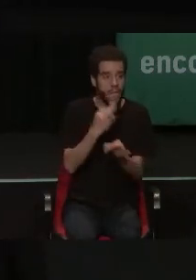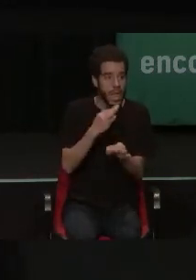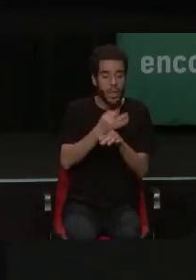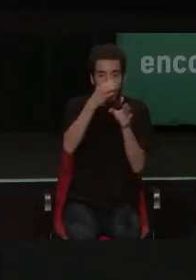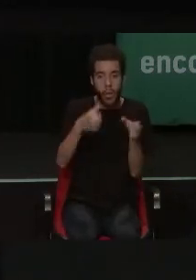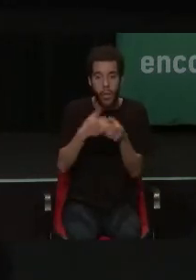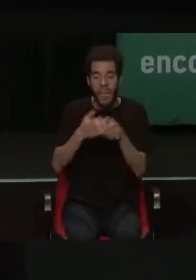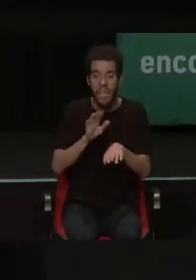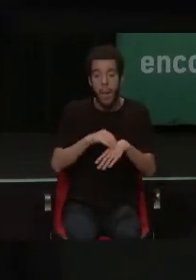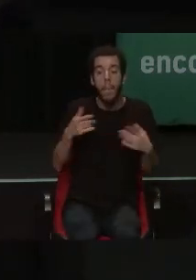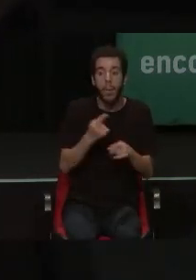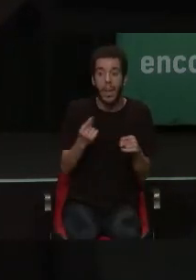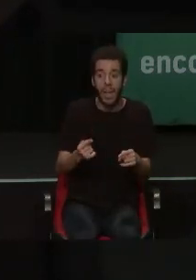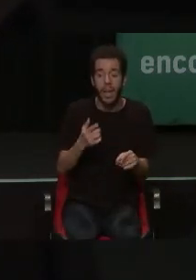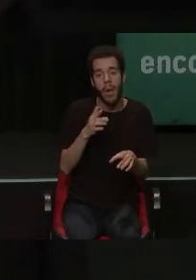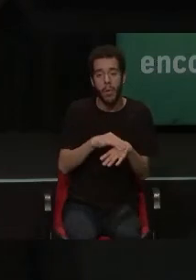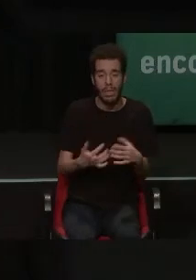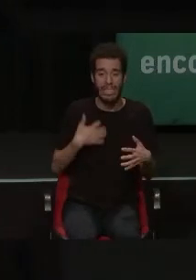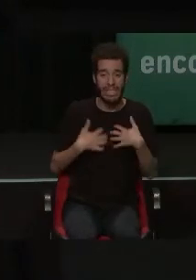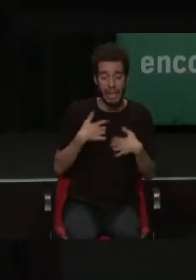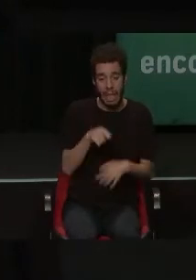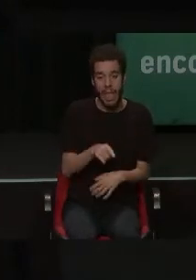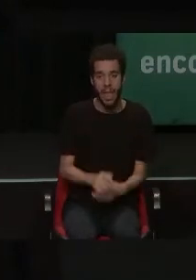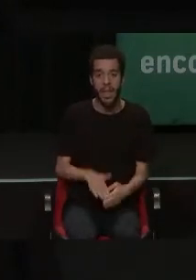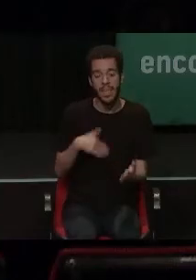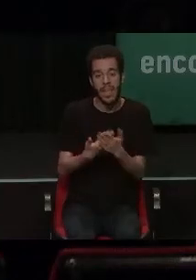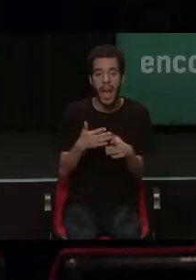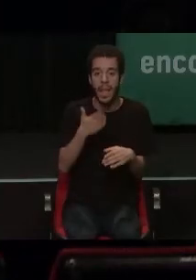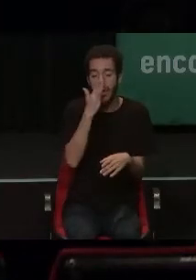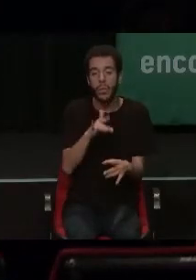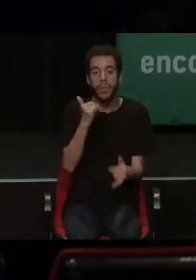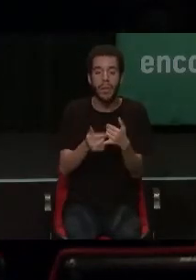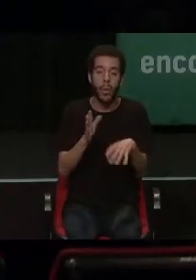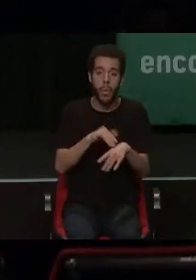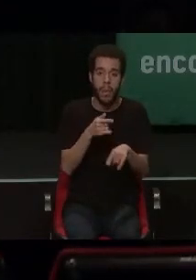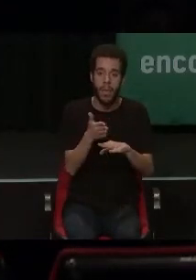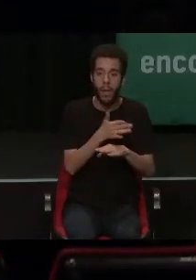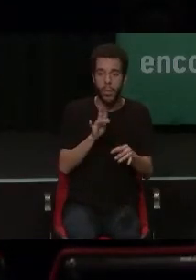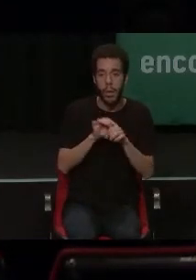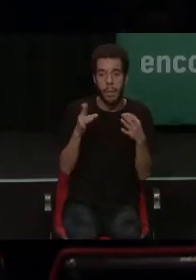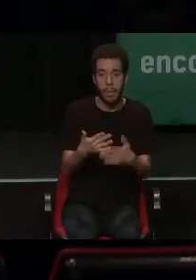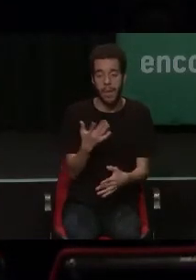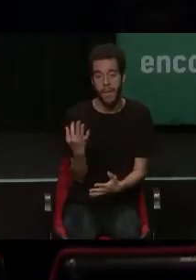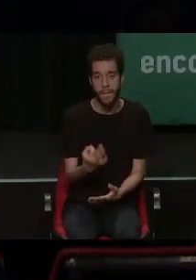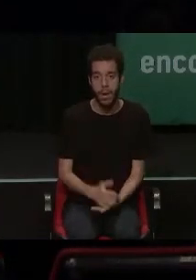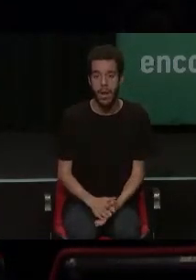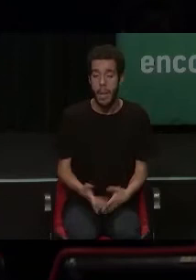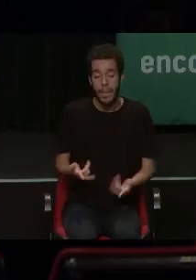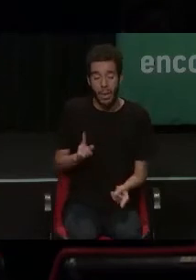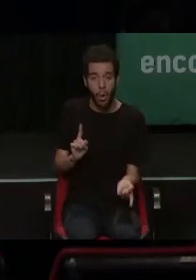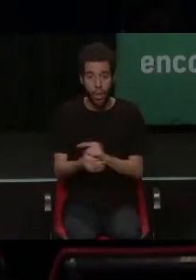desta ansiedade. Não sei se consegui responder. O contrário. Mas é precisamente o contrário.